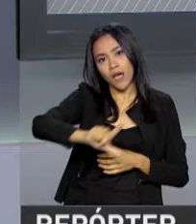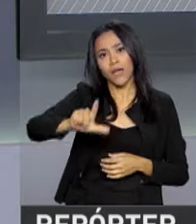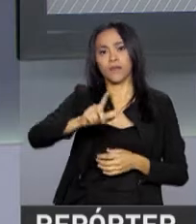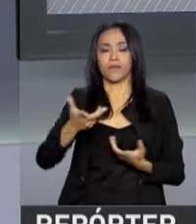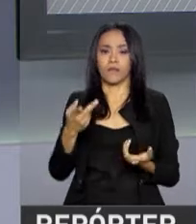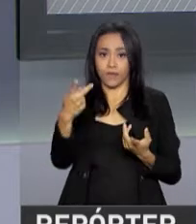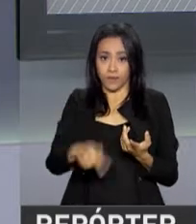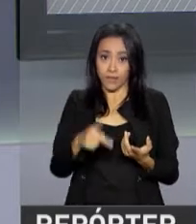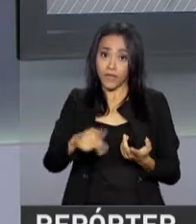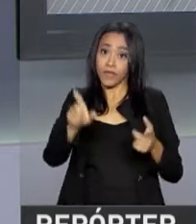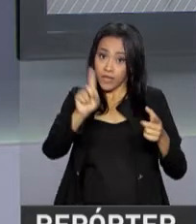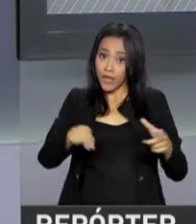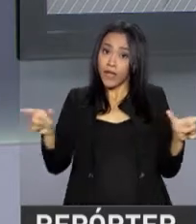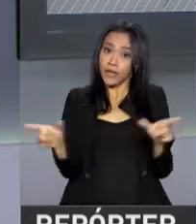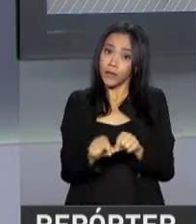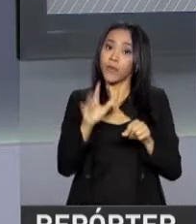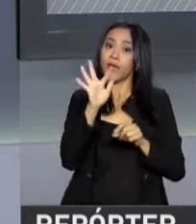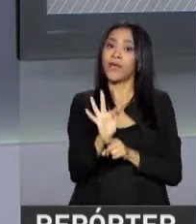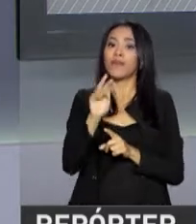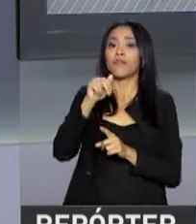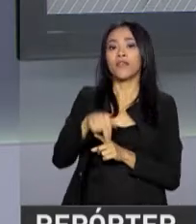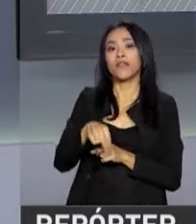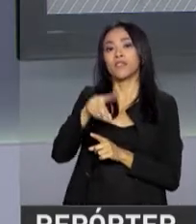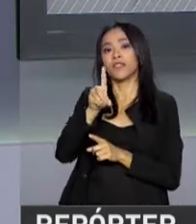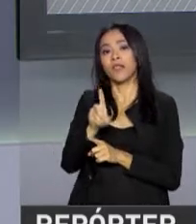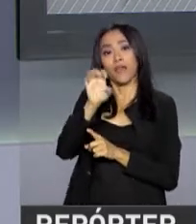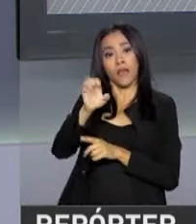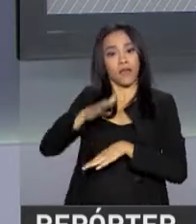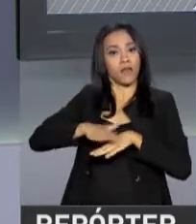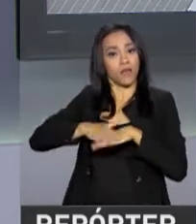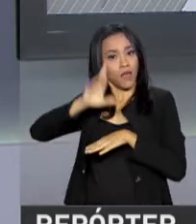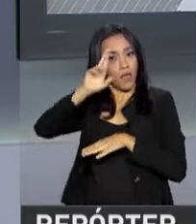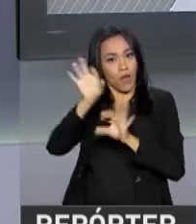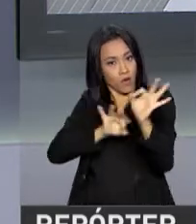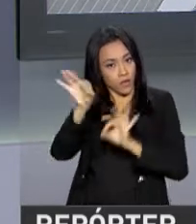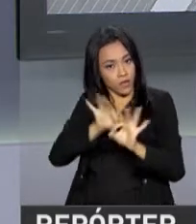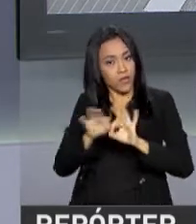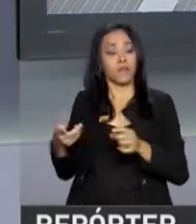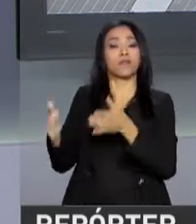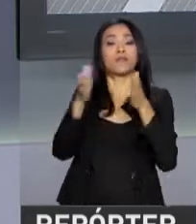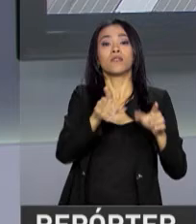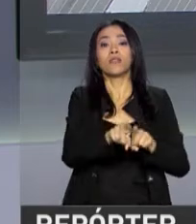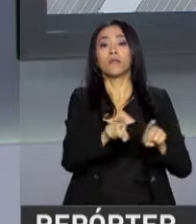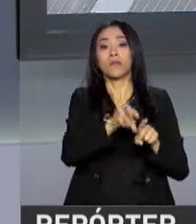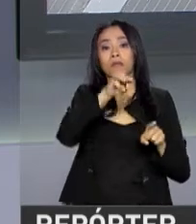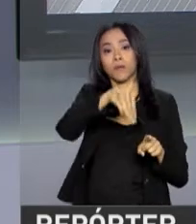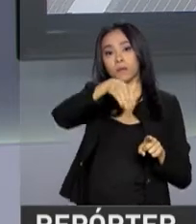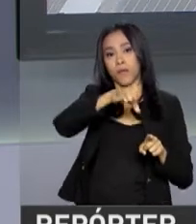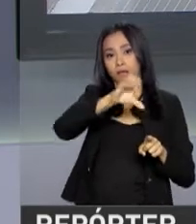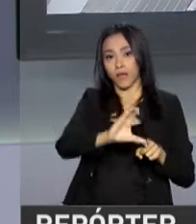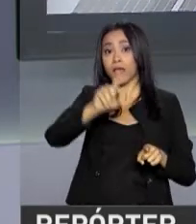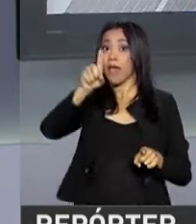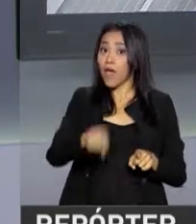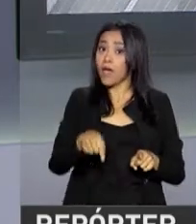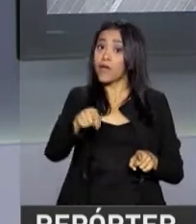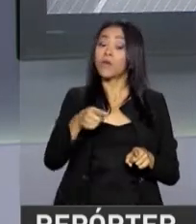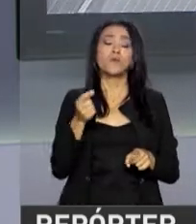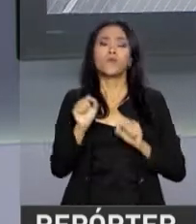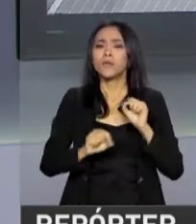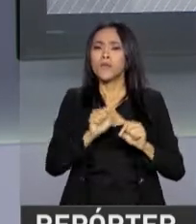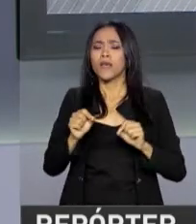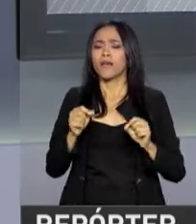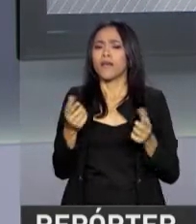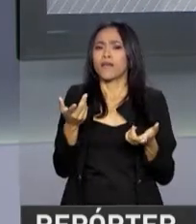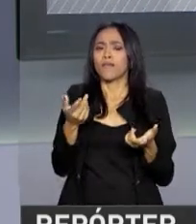de desenvolvimento da educação fnde do ministério da educação o concurso faz parte da comemoração dos 80 anos